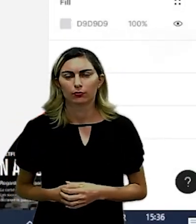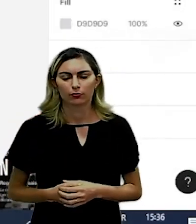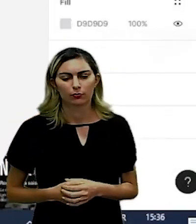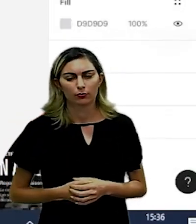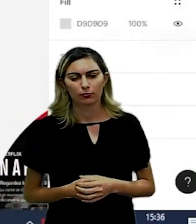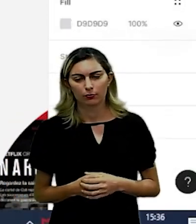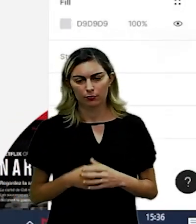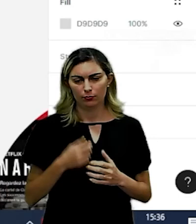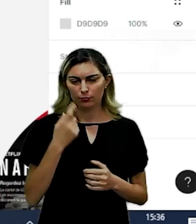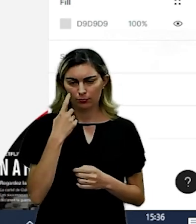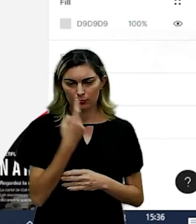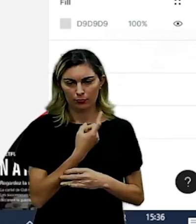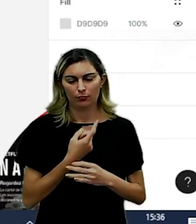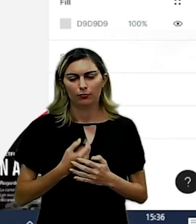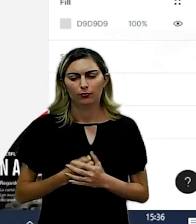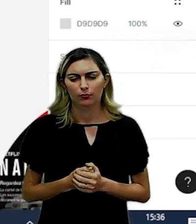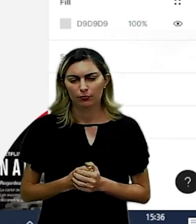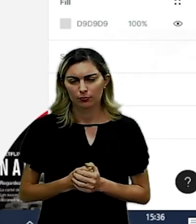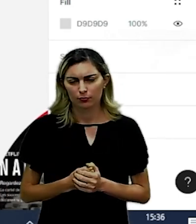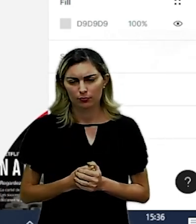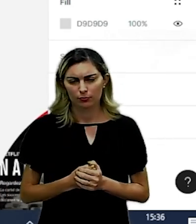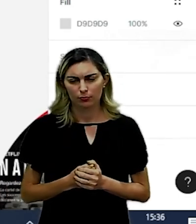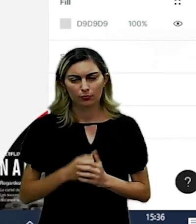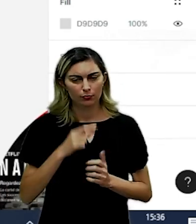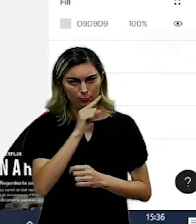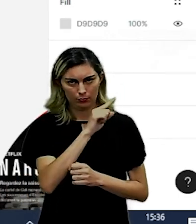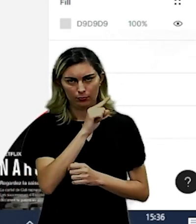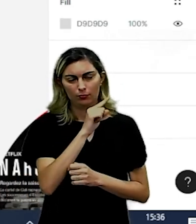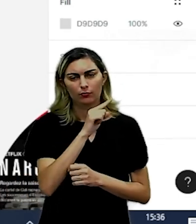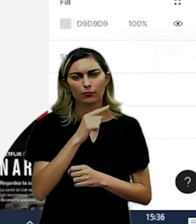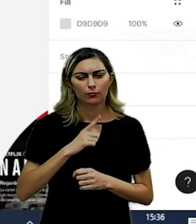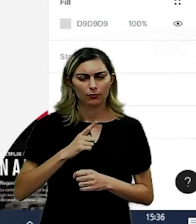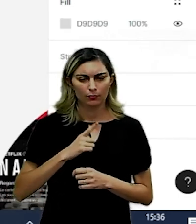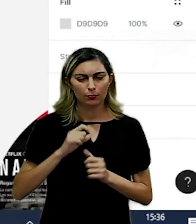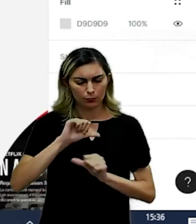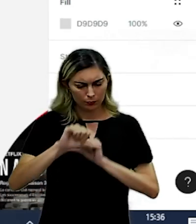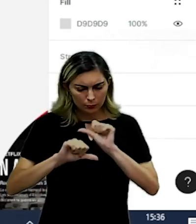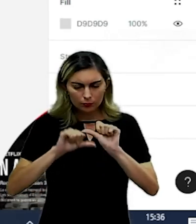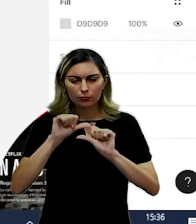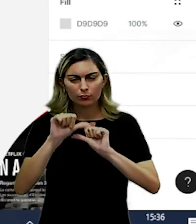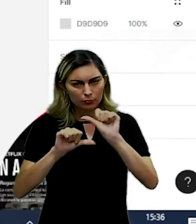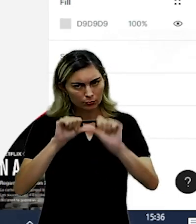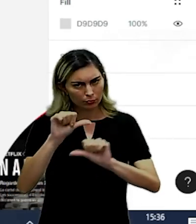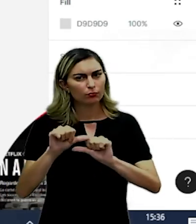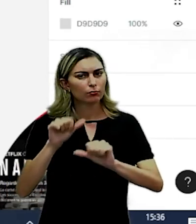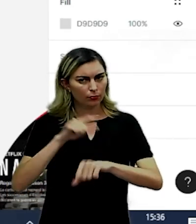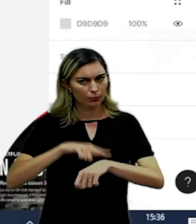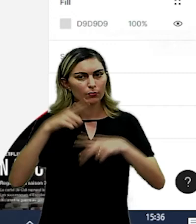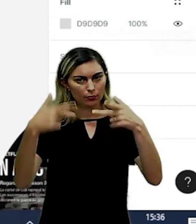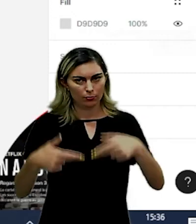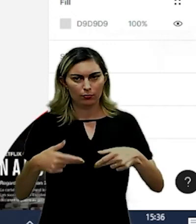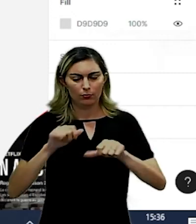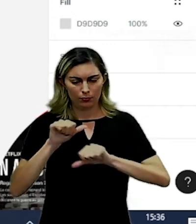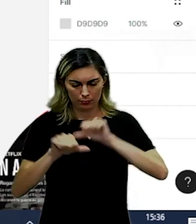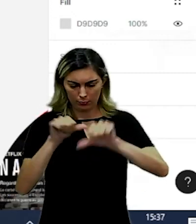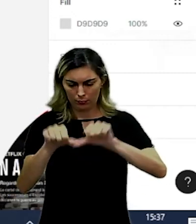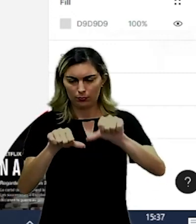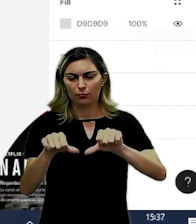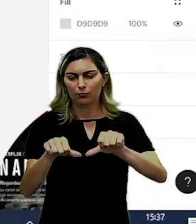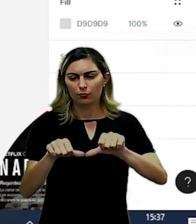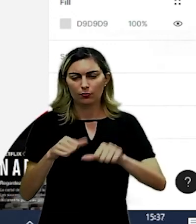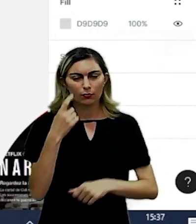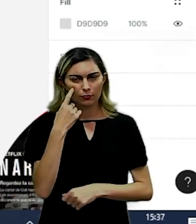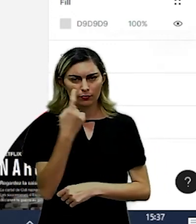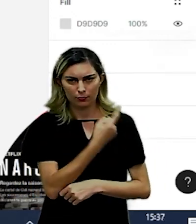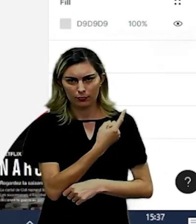Posso movimentar a minha vontade. E aqui, ele vai alterando para mim em tempo real. Tudo bem? Ao lado